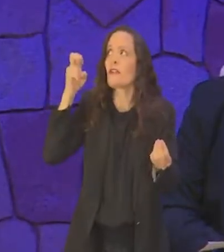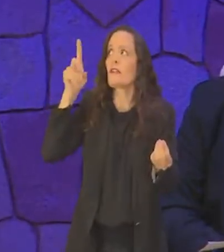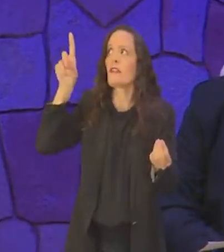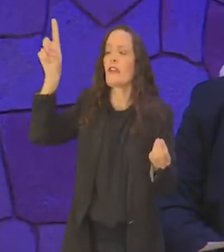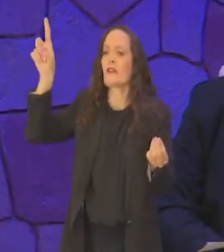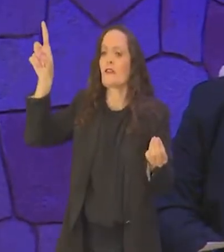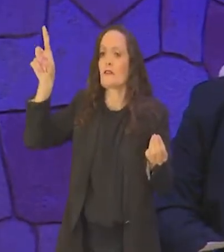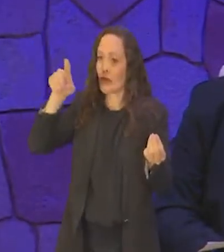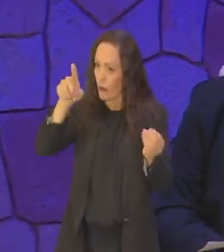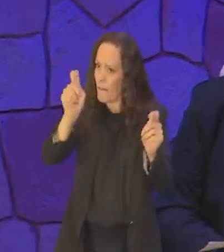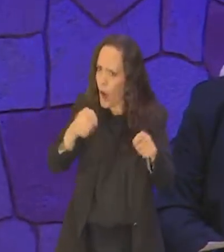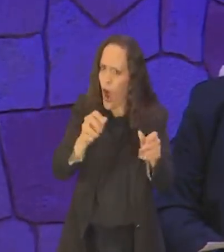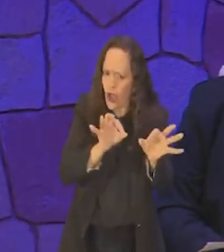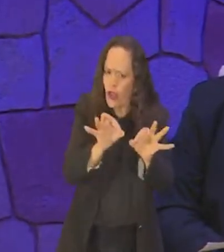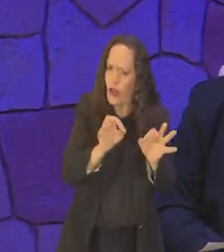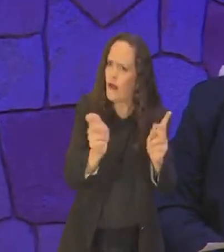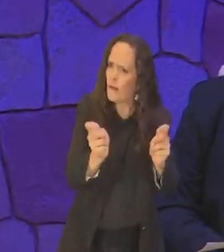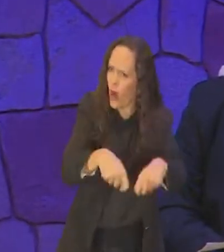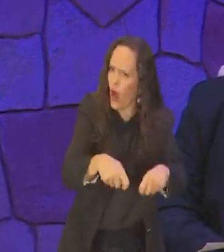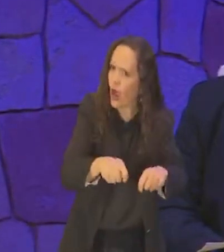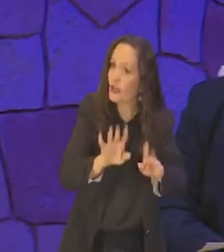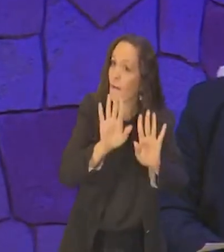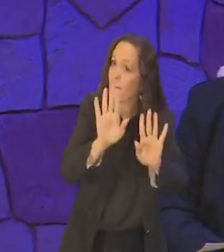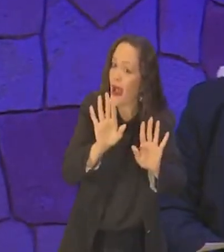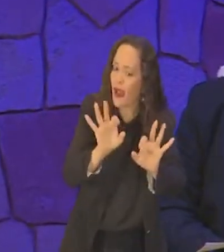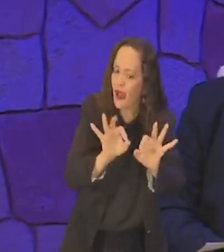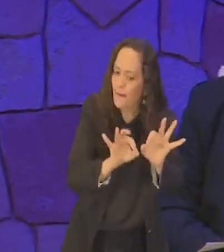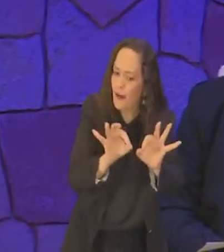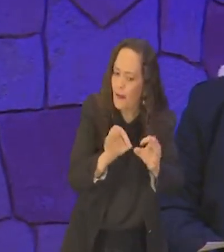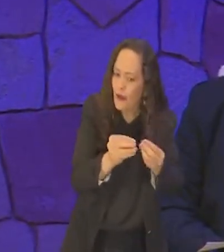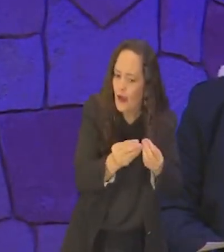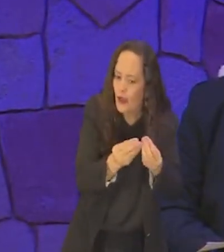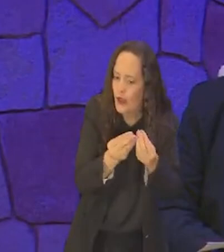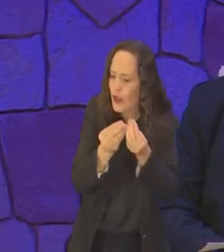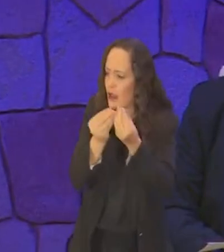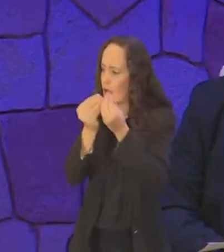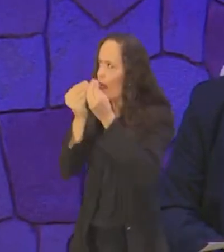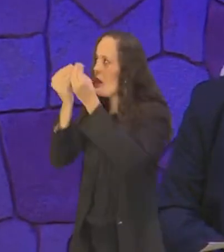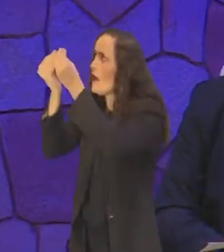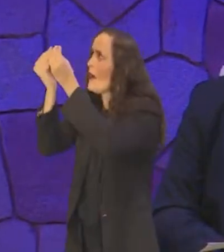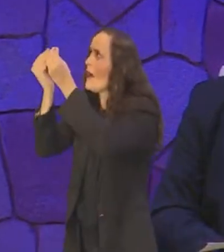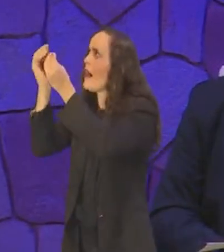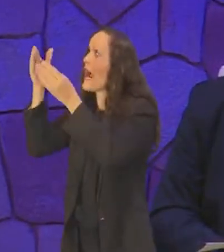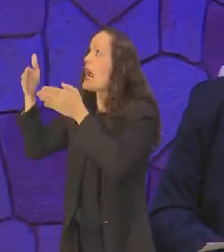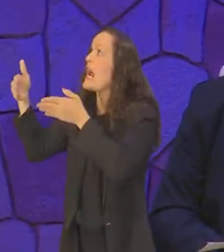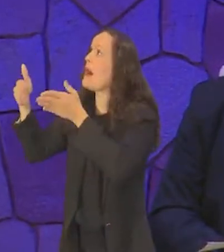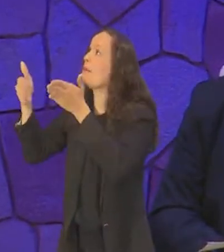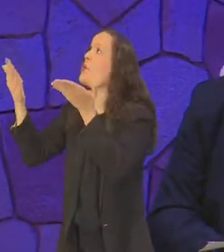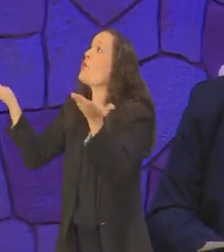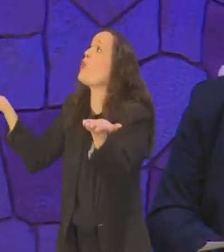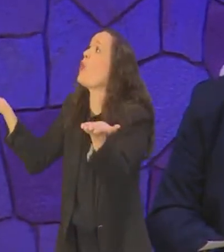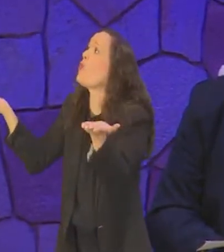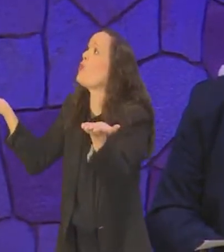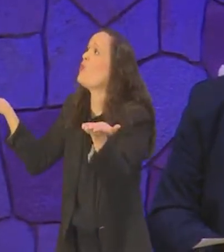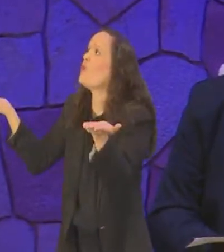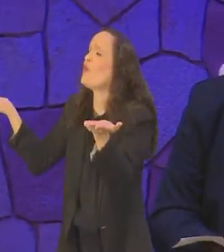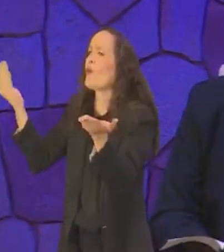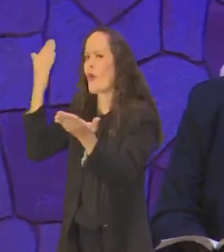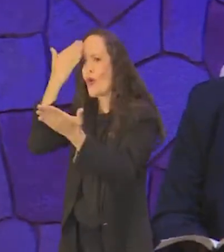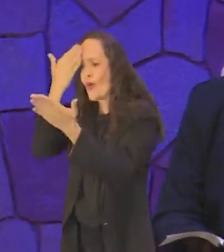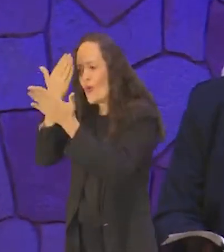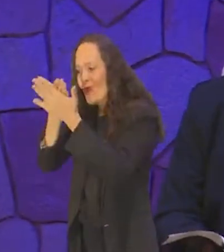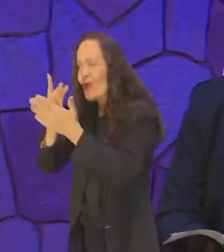Faça planos, mas entregue os seus caminhos ao Senhor. Confia nele, e